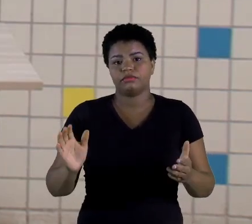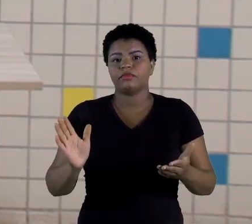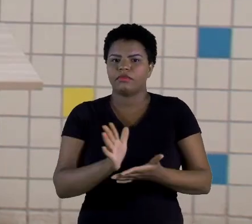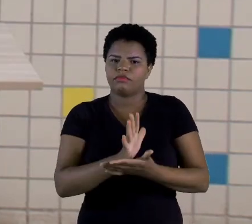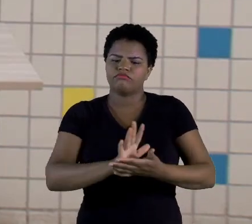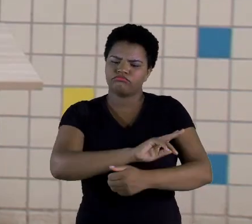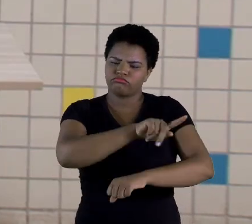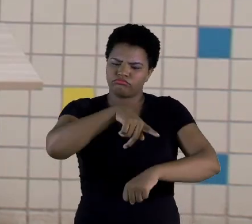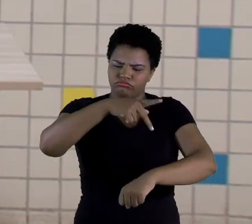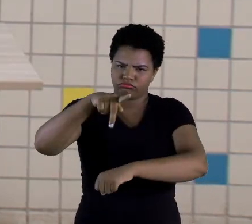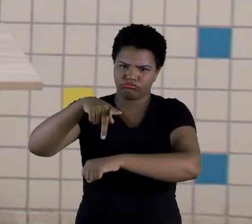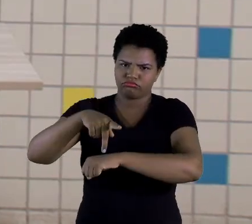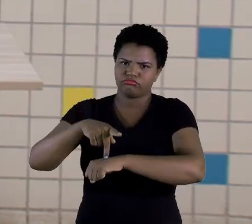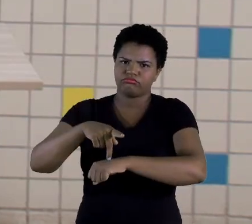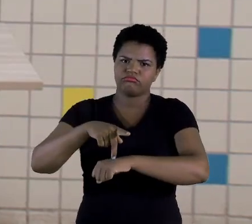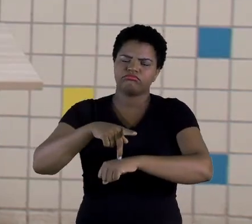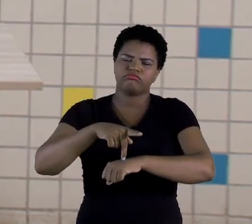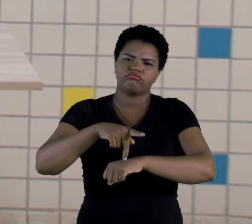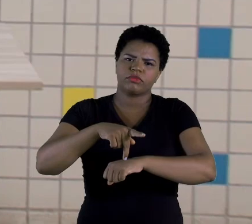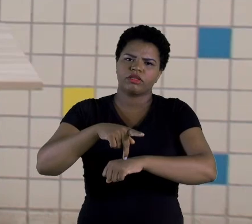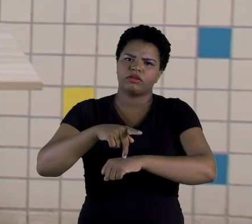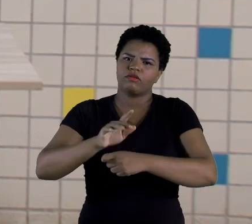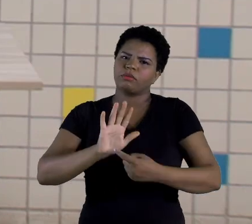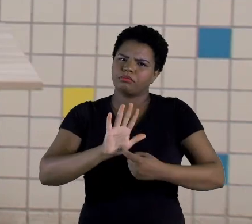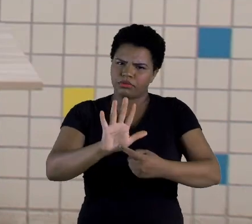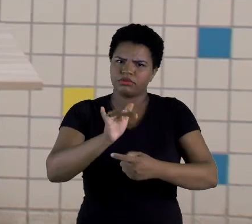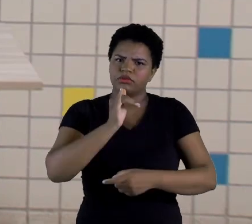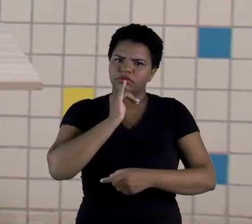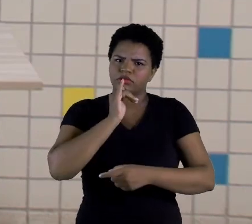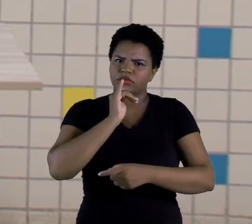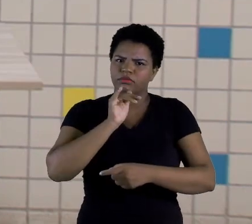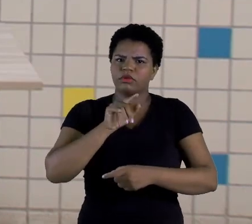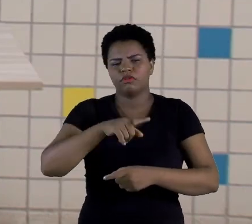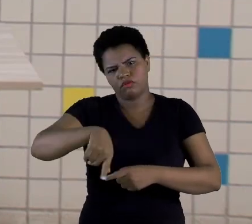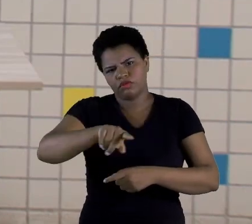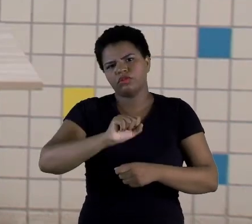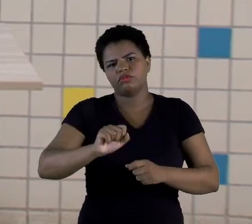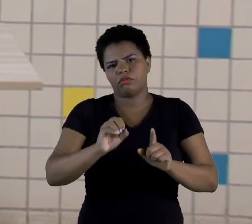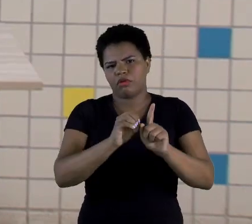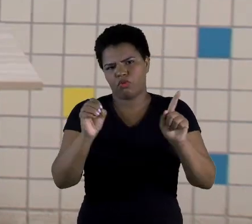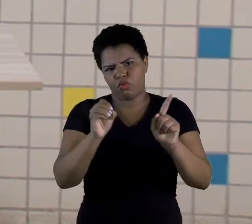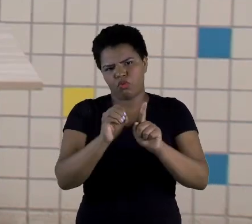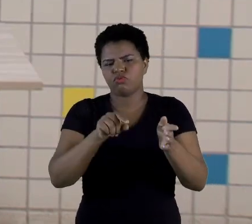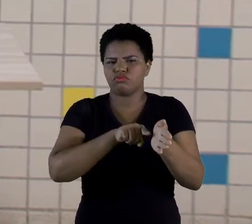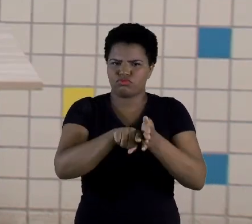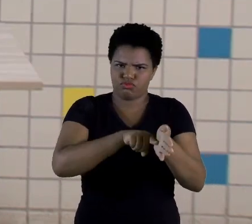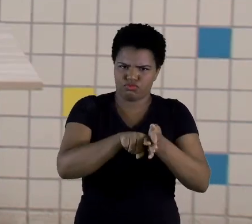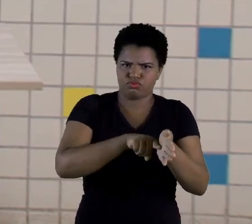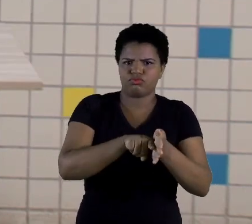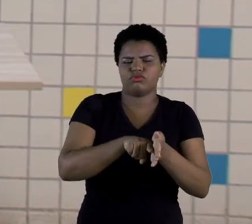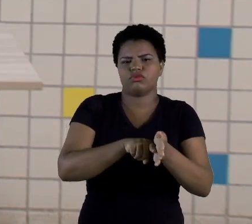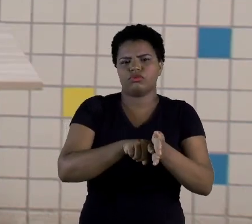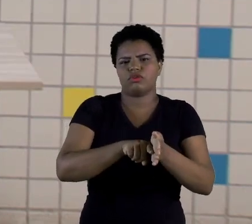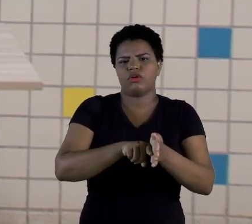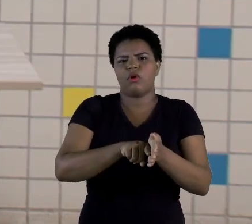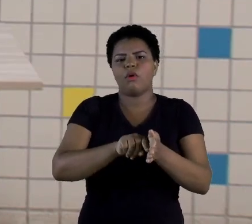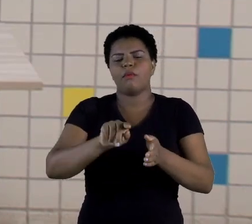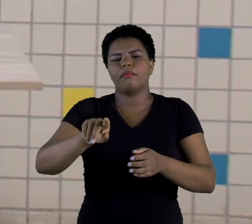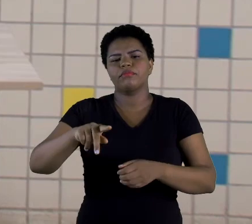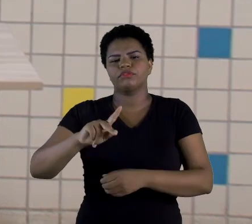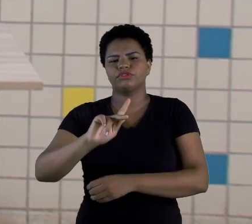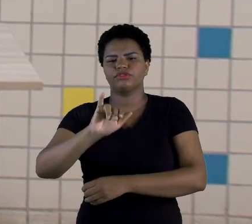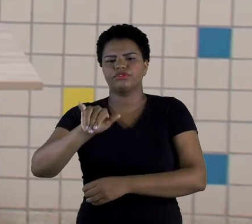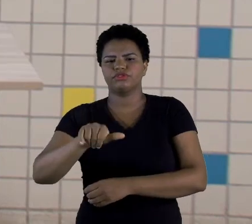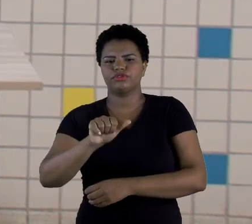países, eu quero até trazer o exemplo que vocês podem estar entrando também lá no Google, fazendo pesquisa, o Japão. O Japão, ele é um